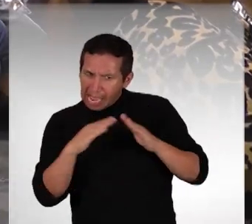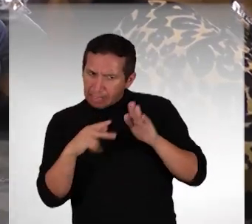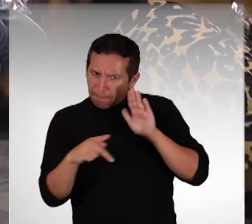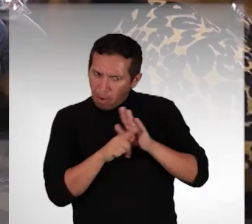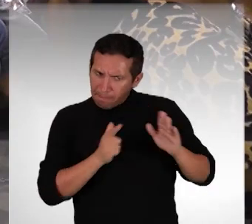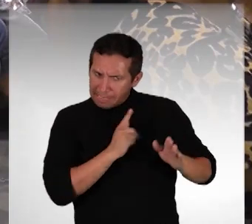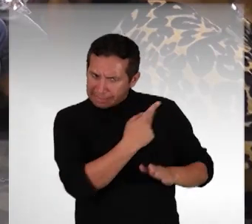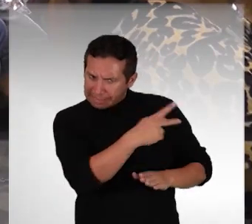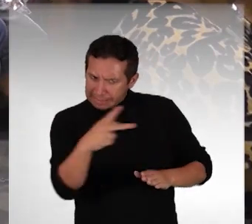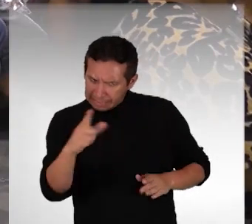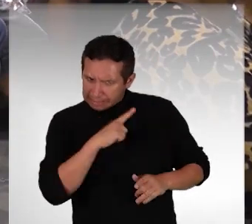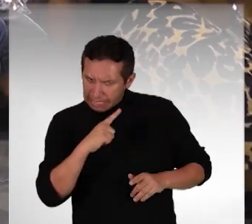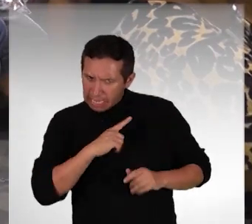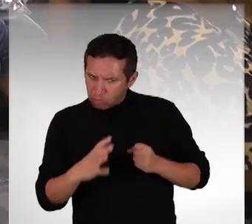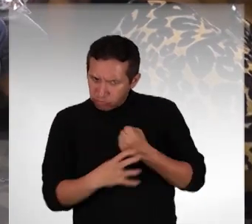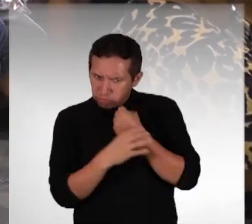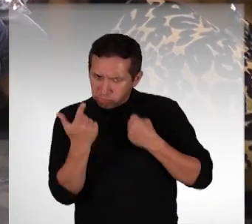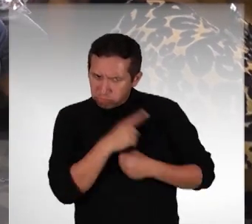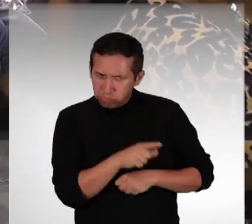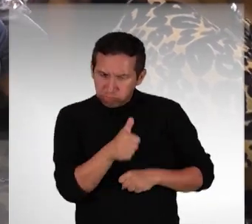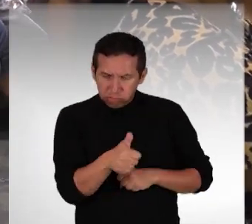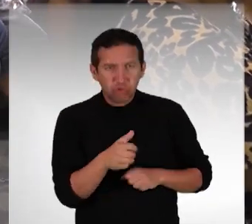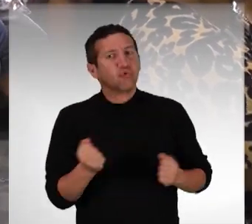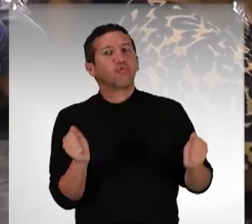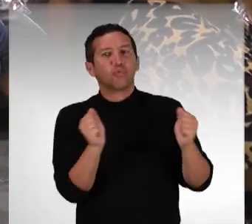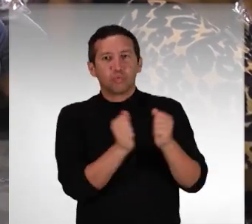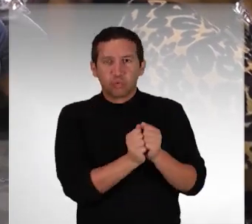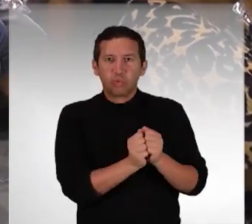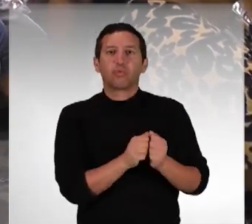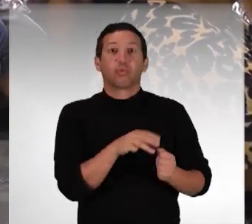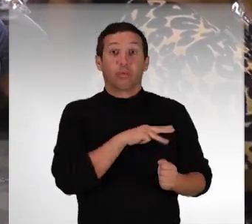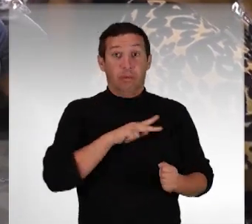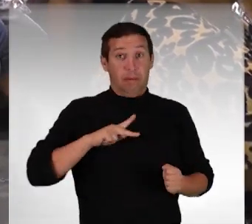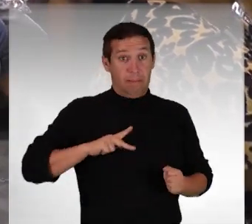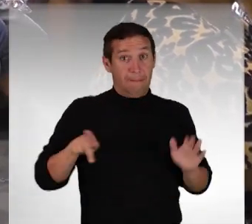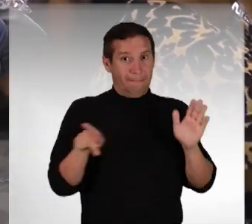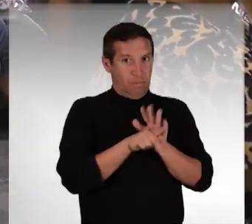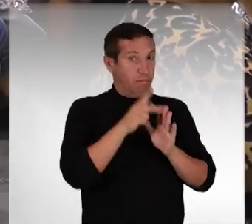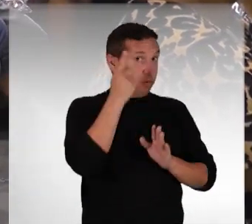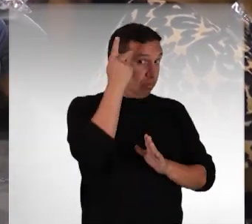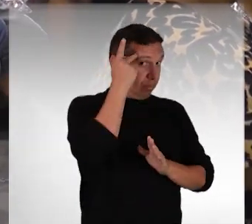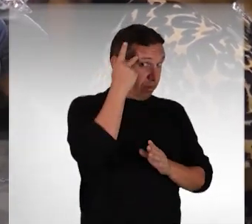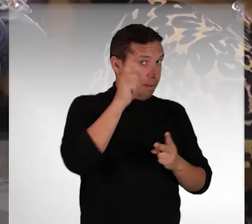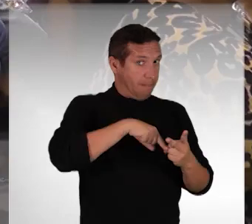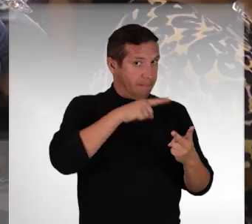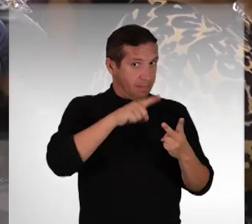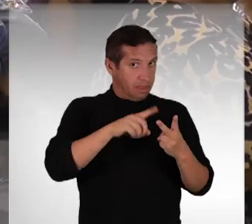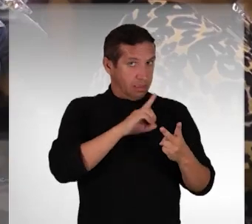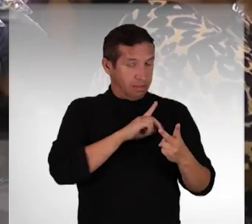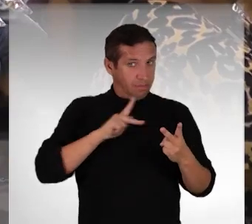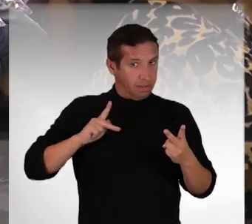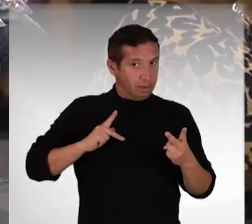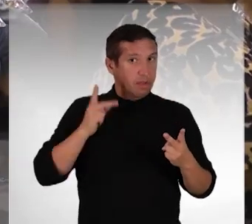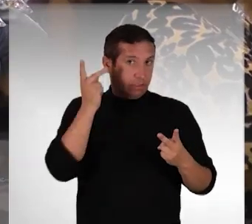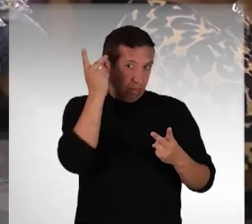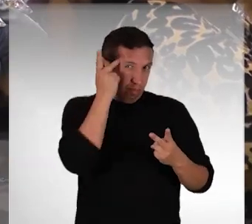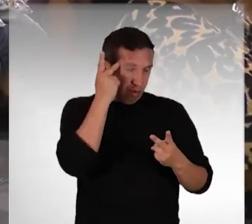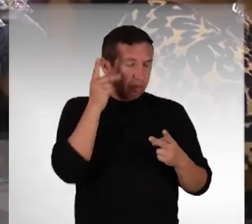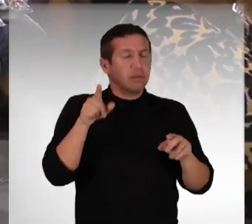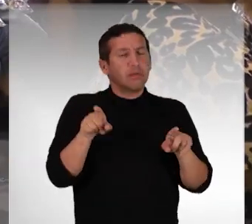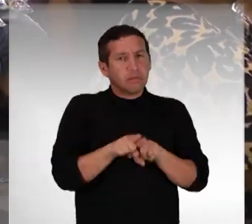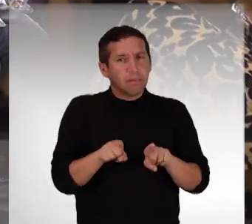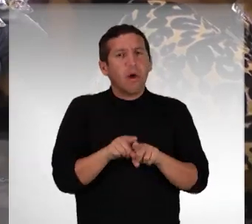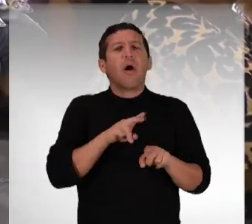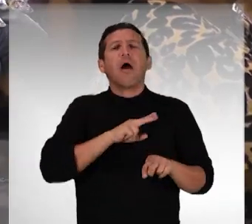sendo garantido. E mais do que isso, em conjunto com o Ministério Público do Estado de São Paulo e a Defensoria Pública Paulista,